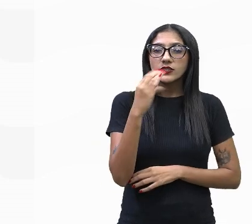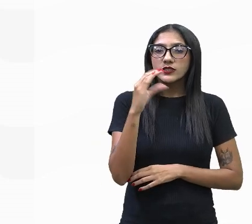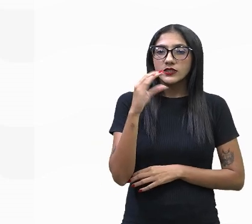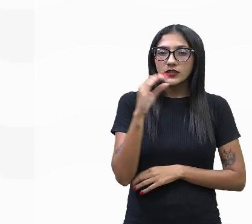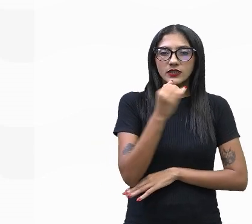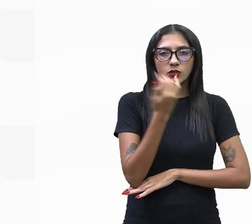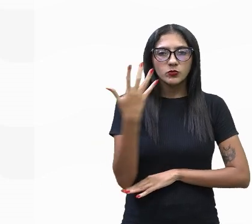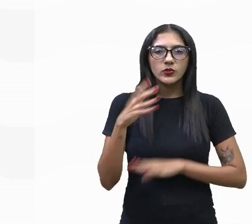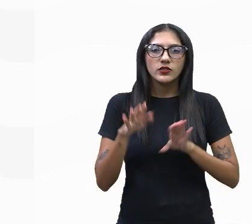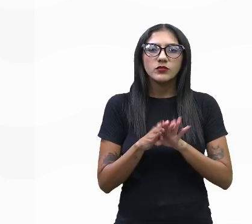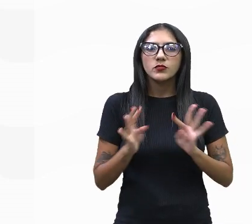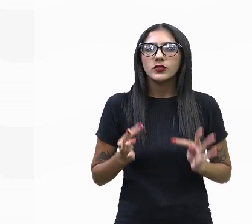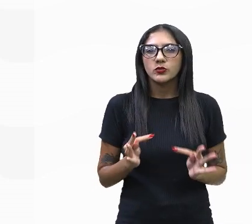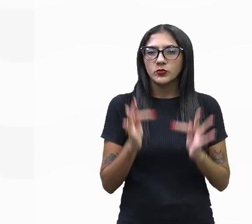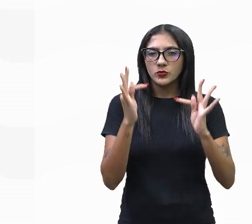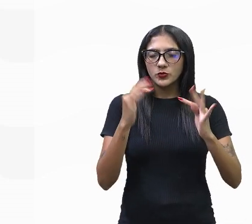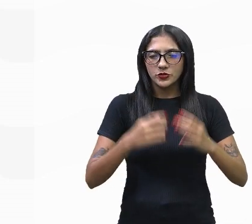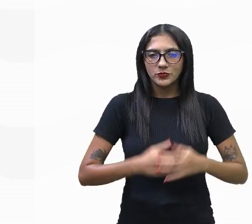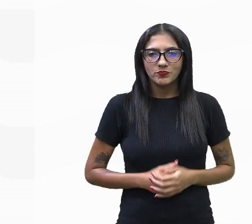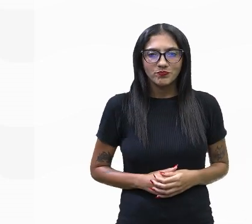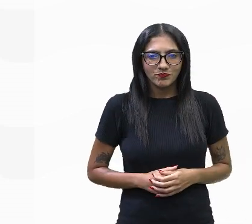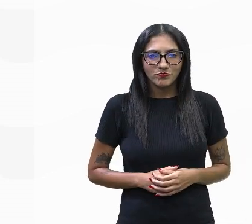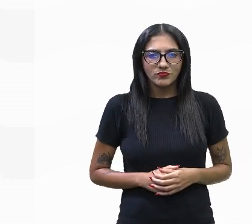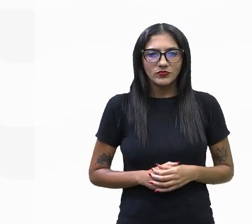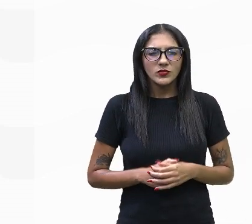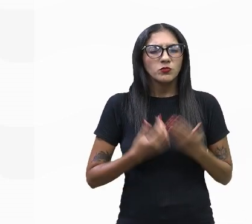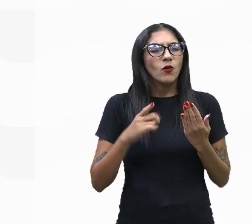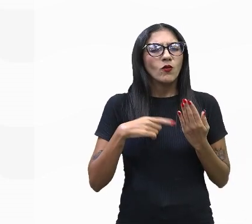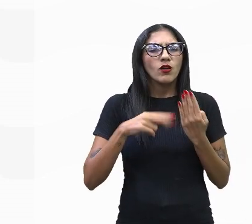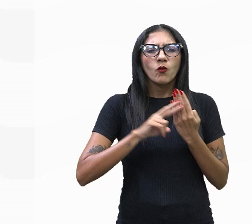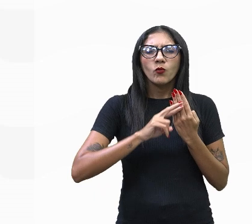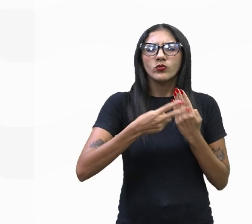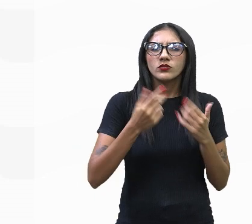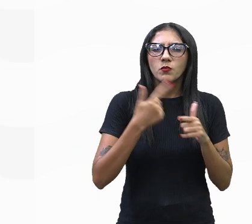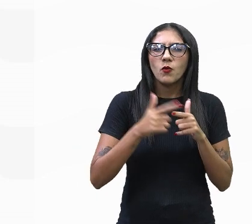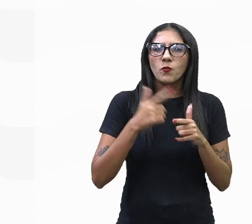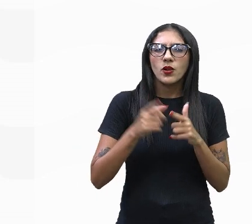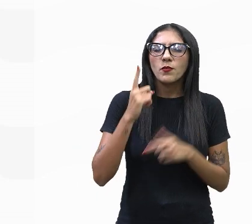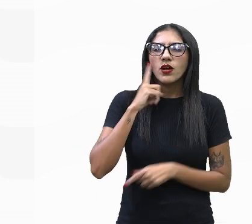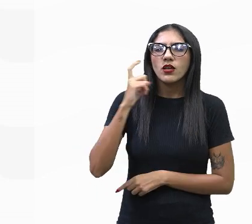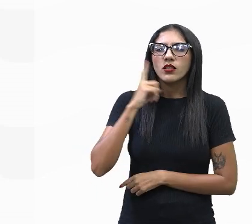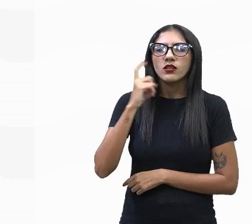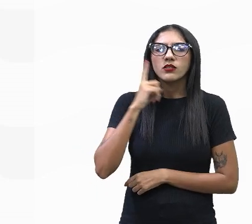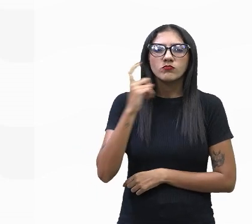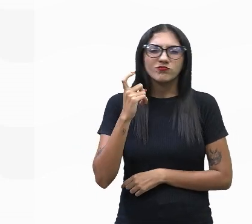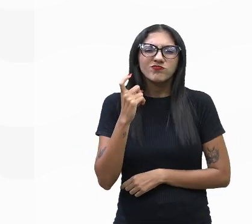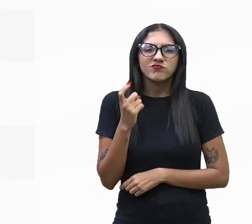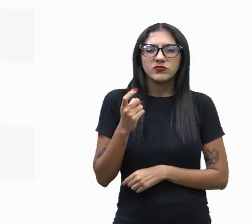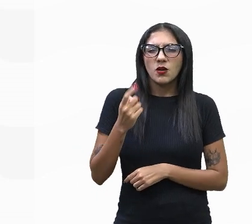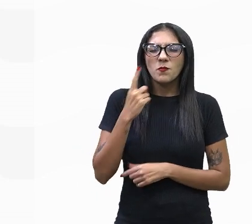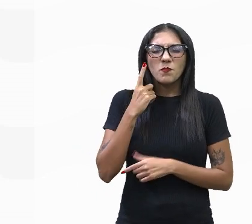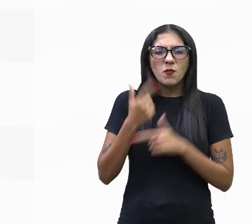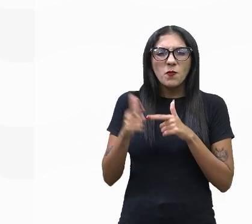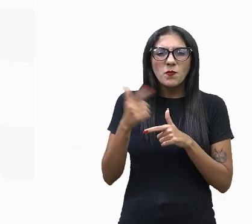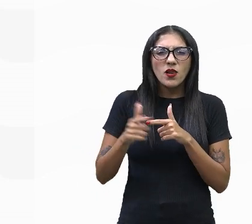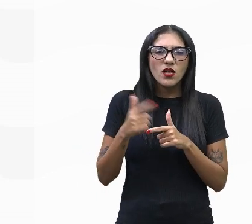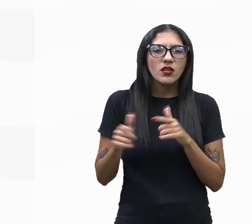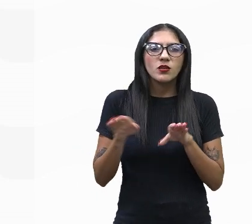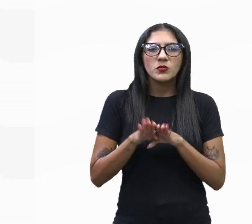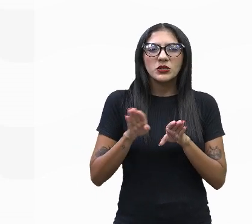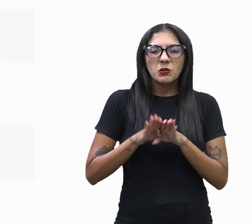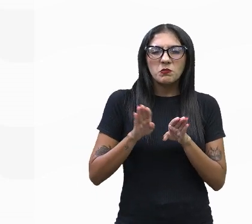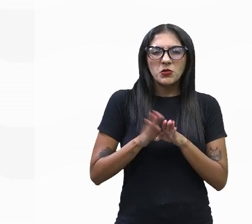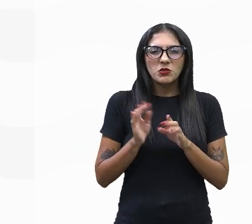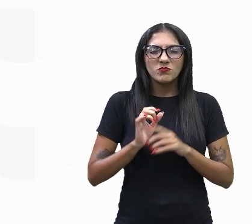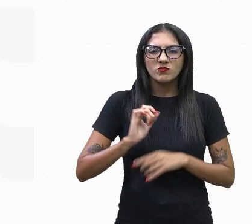suas tecnologias. Quais as consequências à saúde auditiva relacionadas à poluição sonora e ao volume